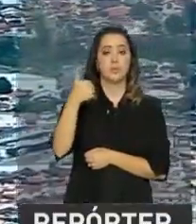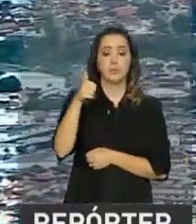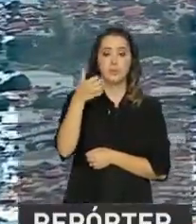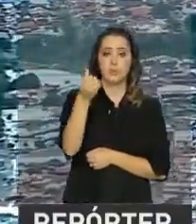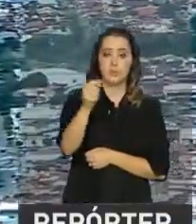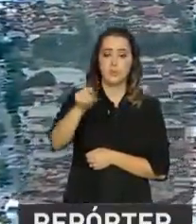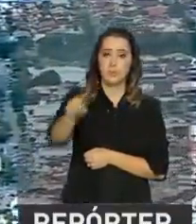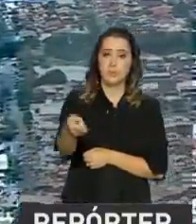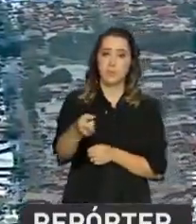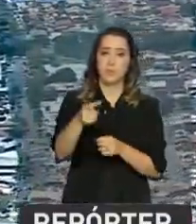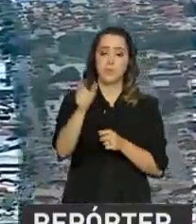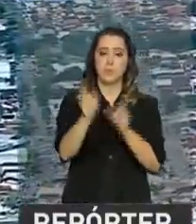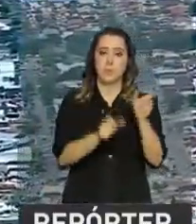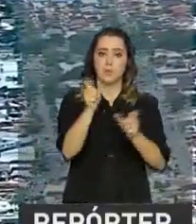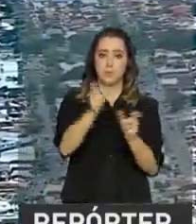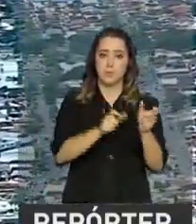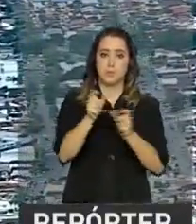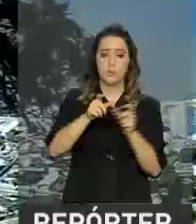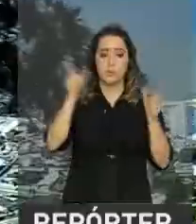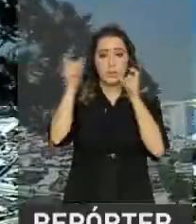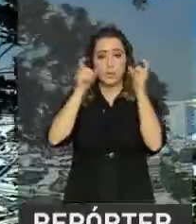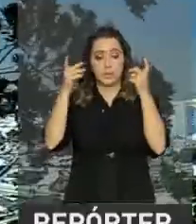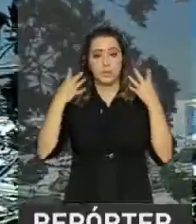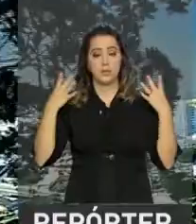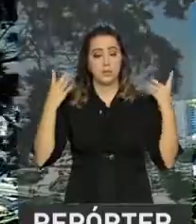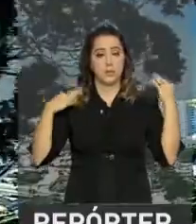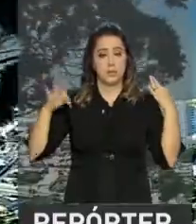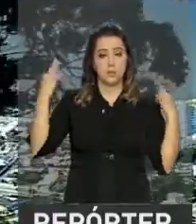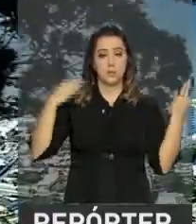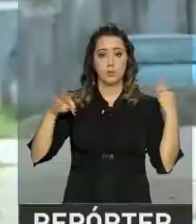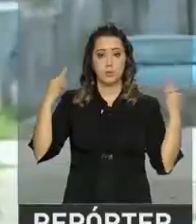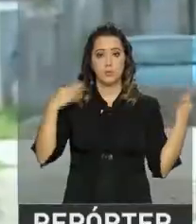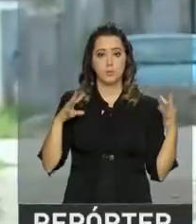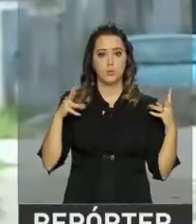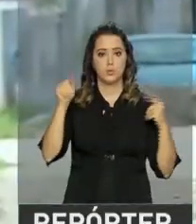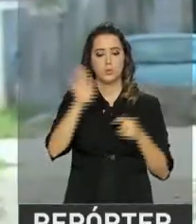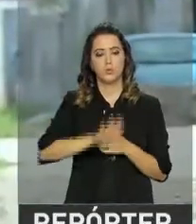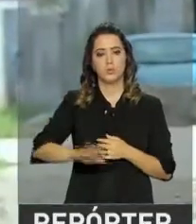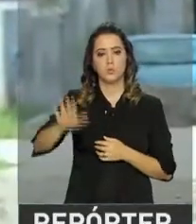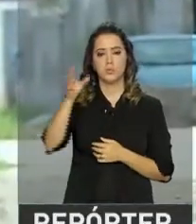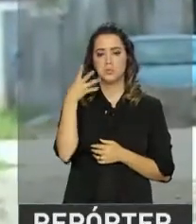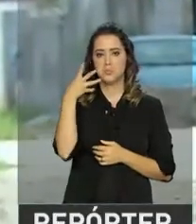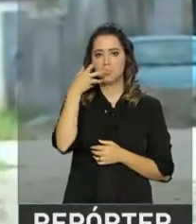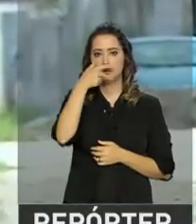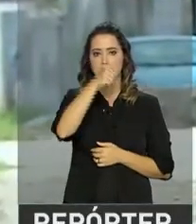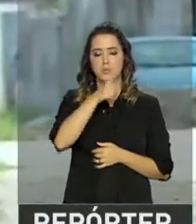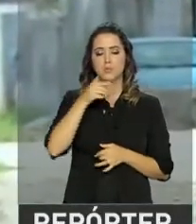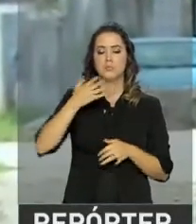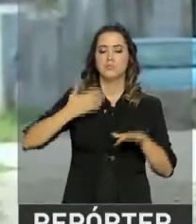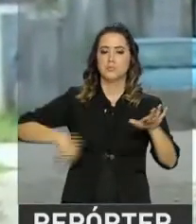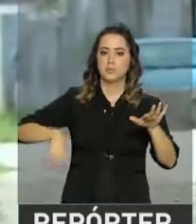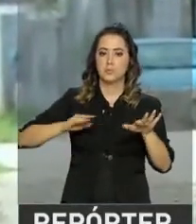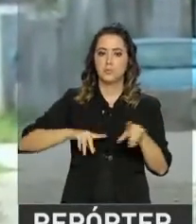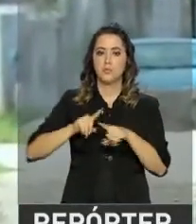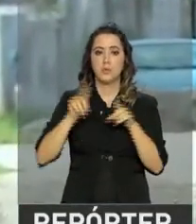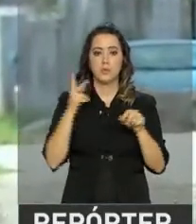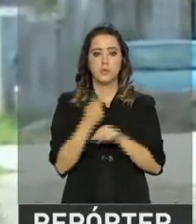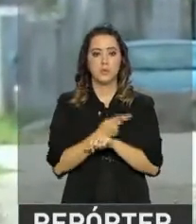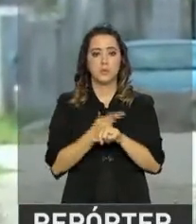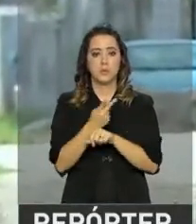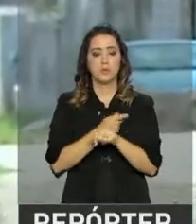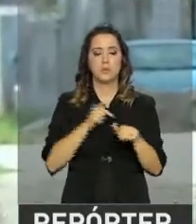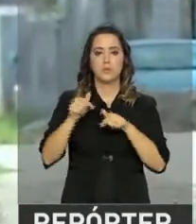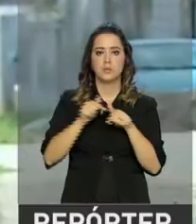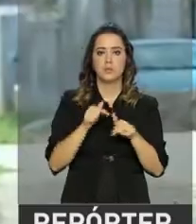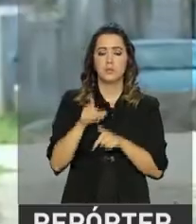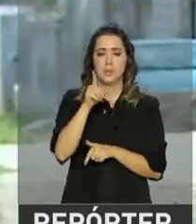habitantes e atrai turistas de todo o país com belas praias mas foi em busca de emprego que o jaime de minas gerais veio